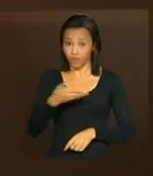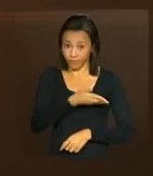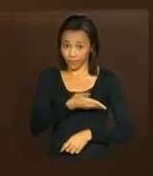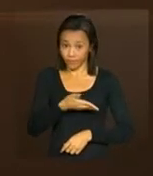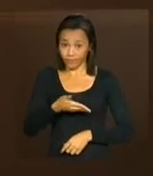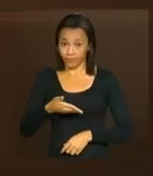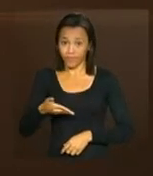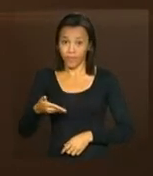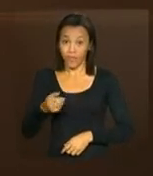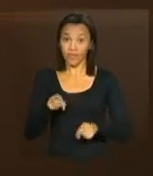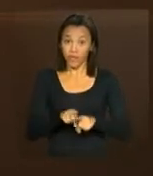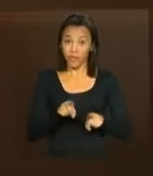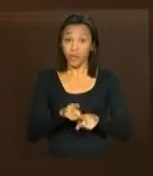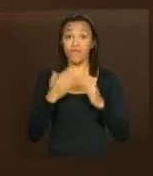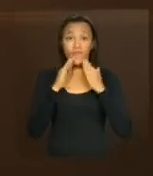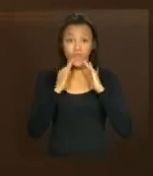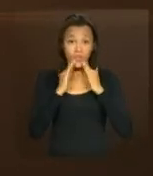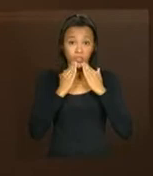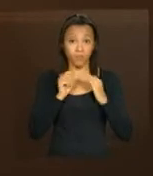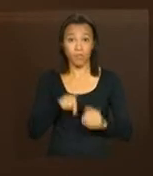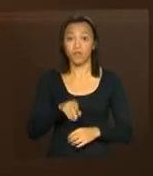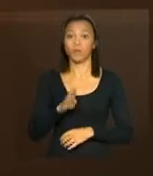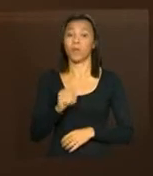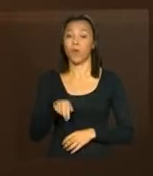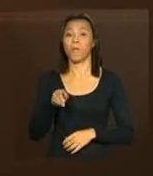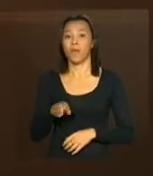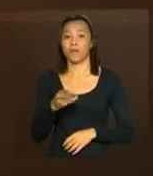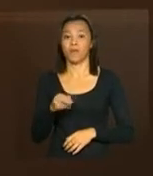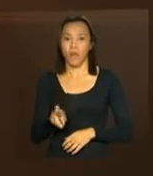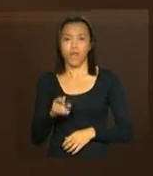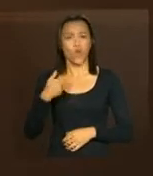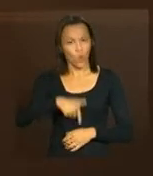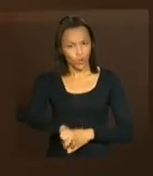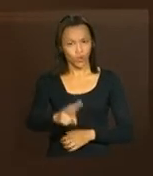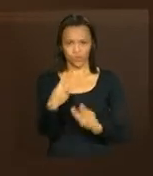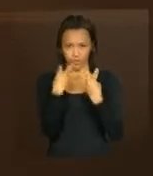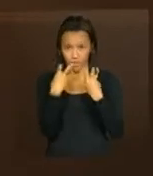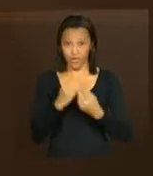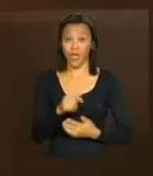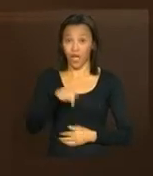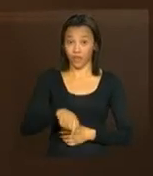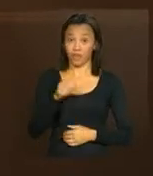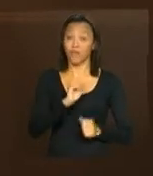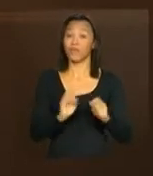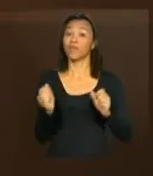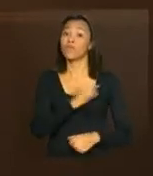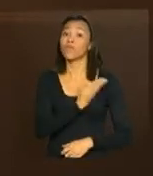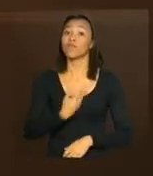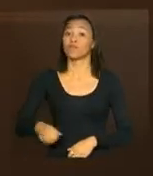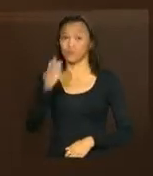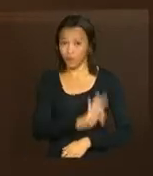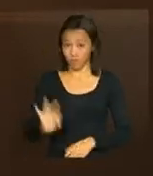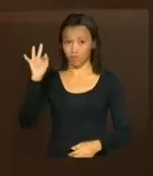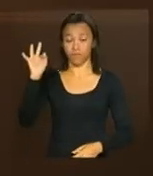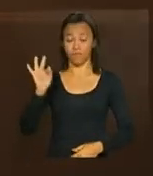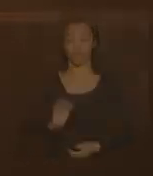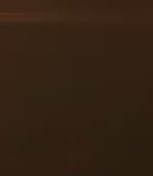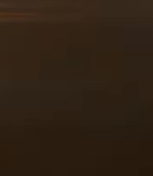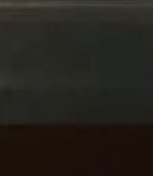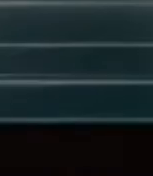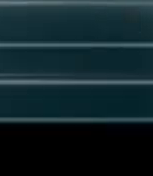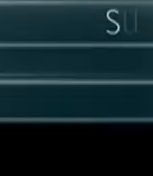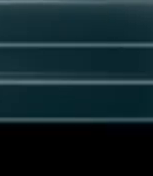twitter.com/tvnbr e facebook.com/tvnbr continuei com a gente aqui na NBR a TV do governo federal